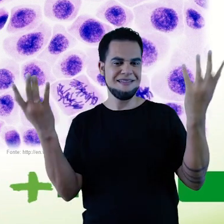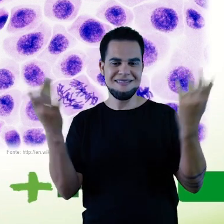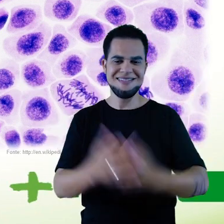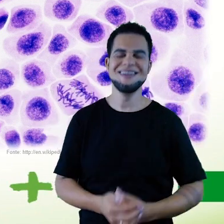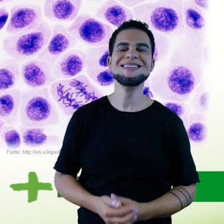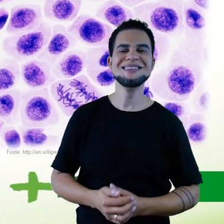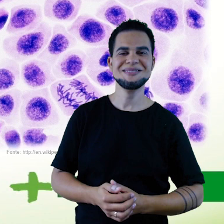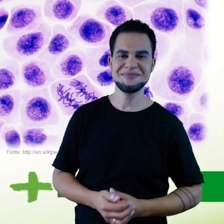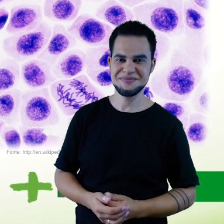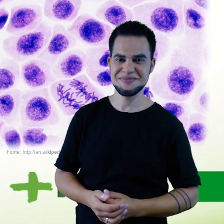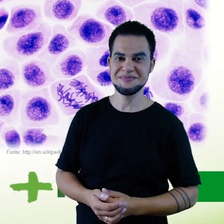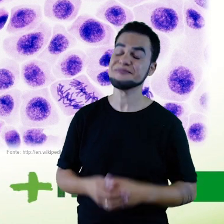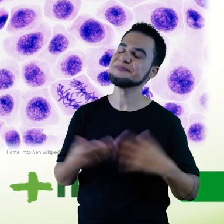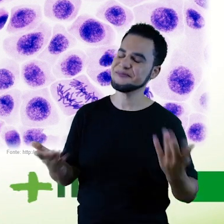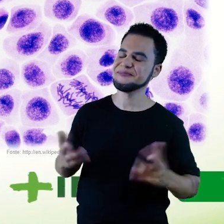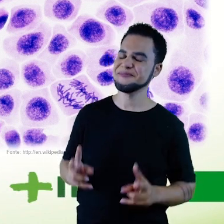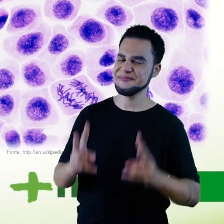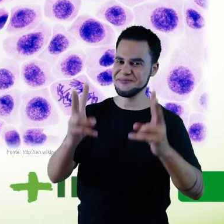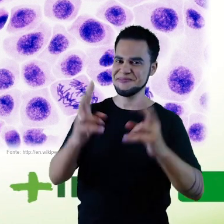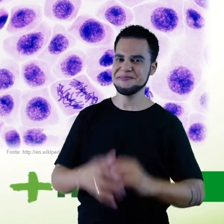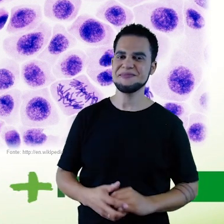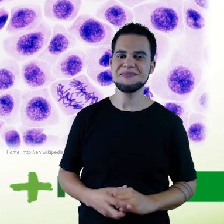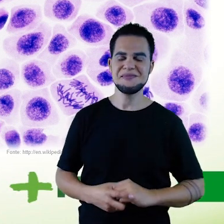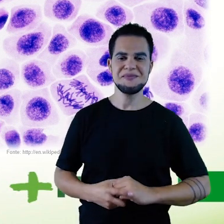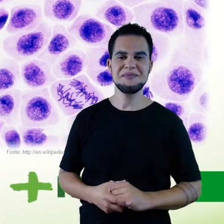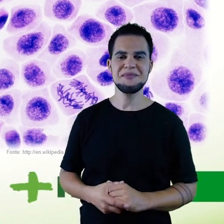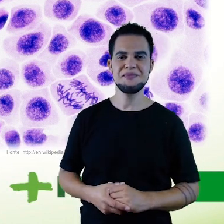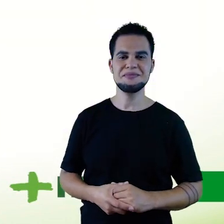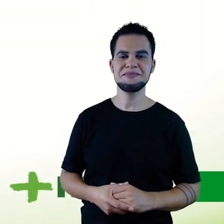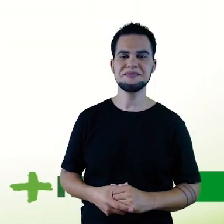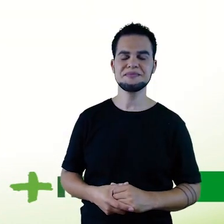cara. Pessoal, então continuando.